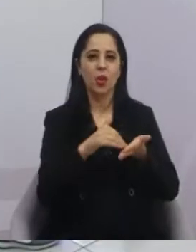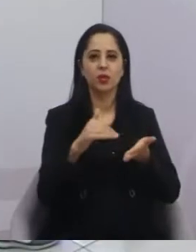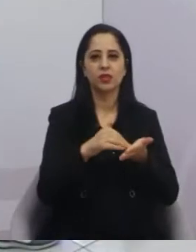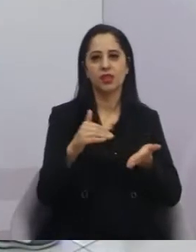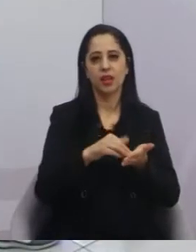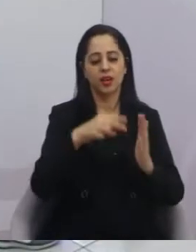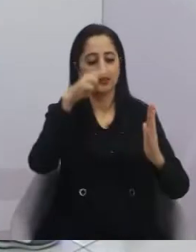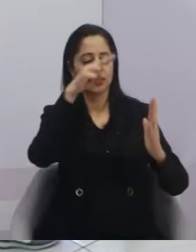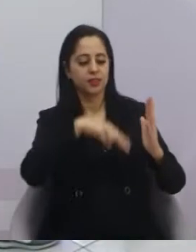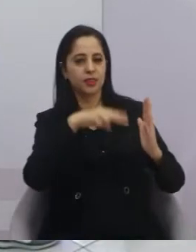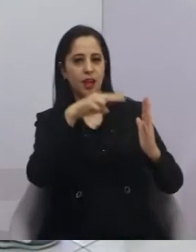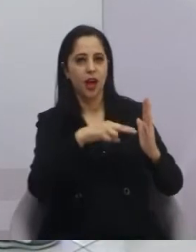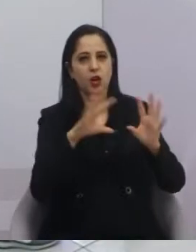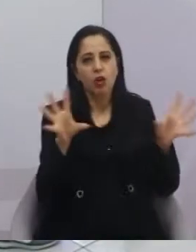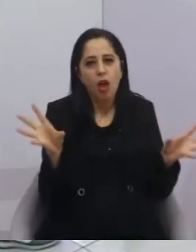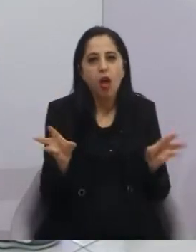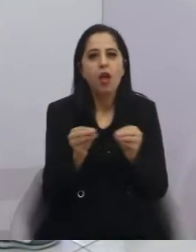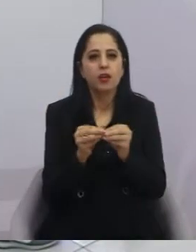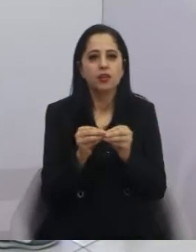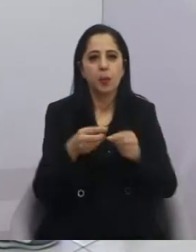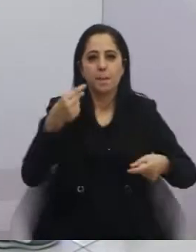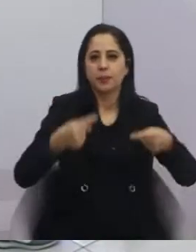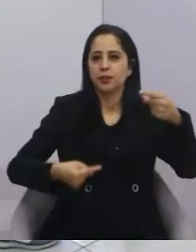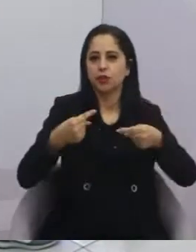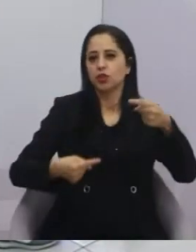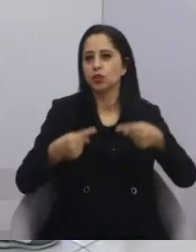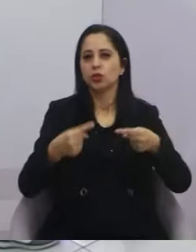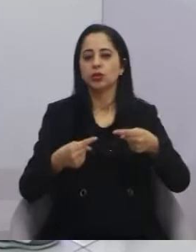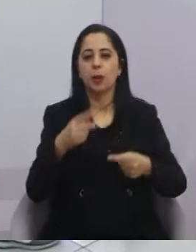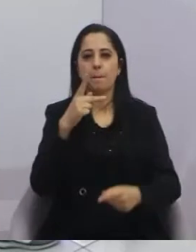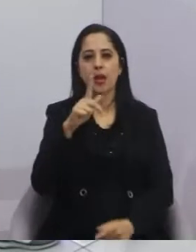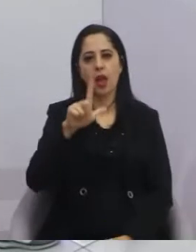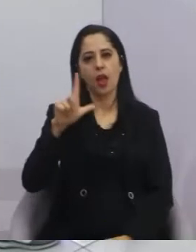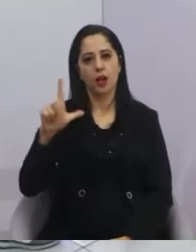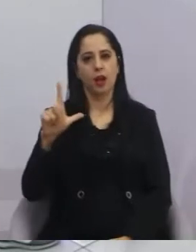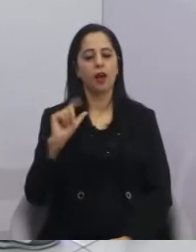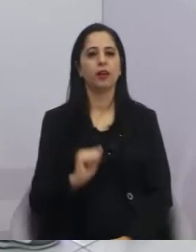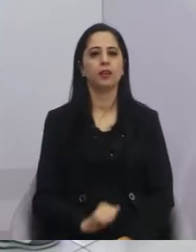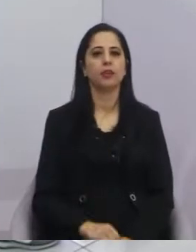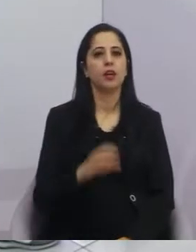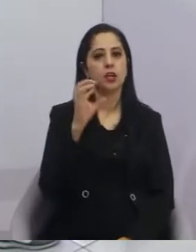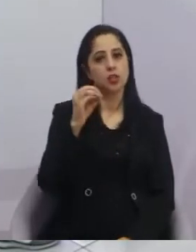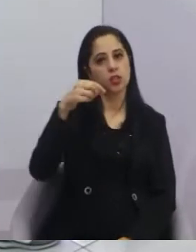dia. Discussão única do PLL